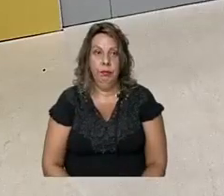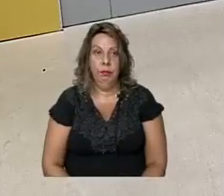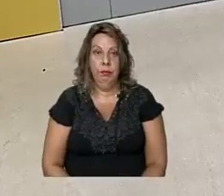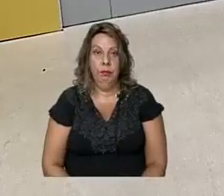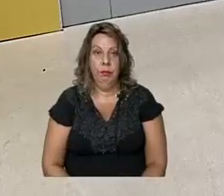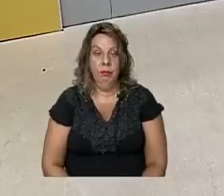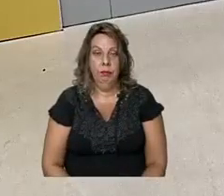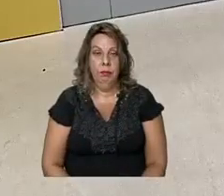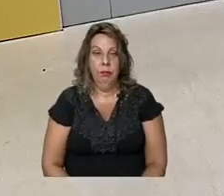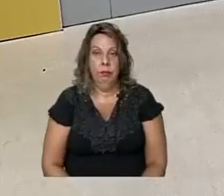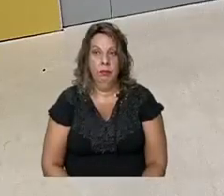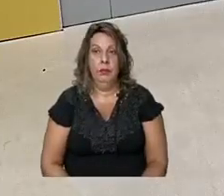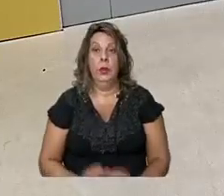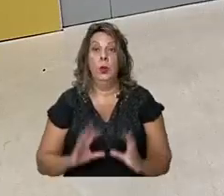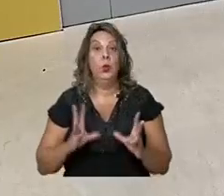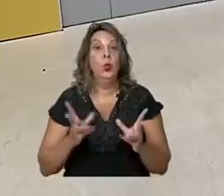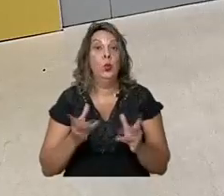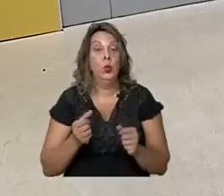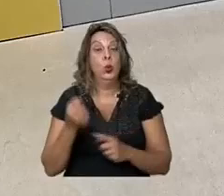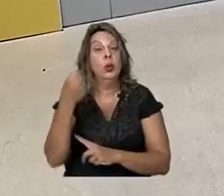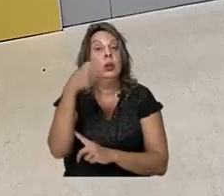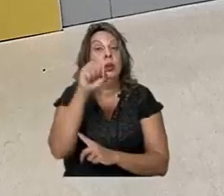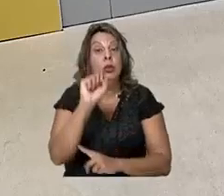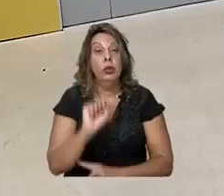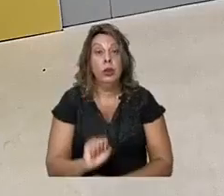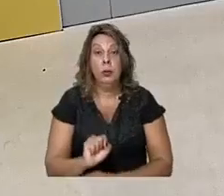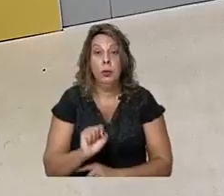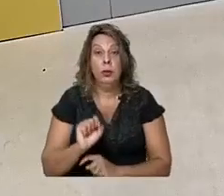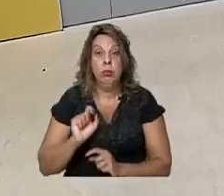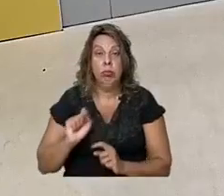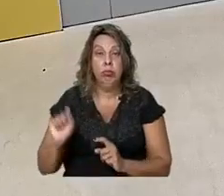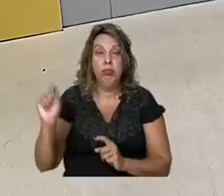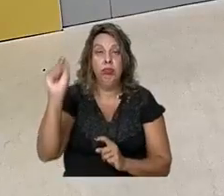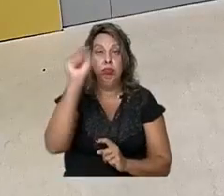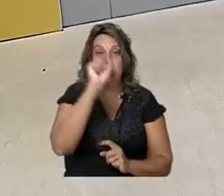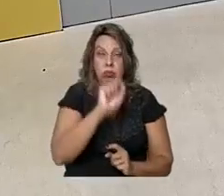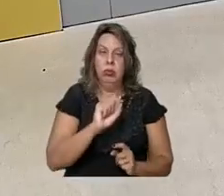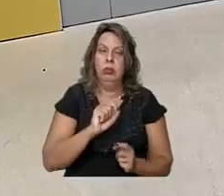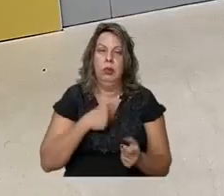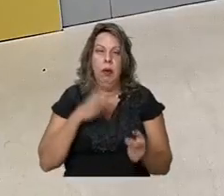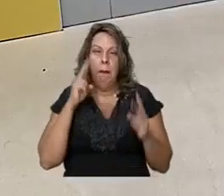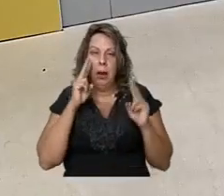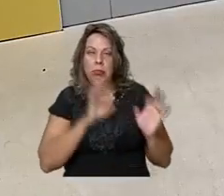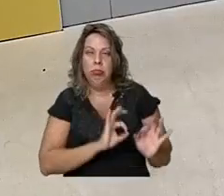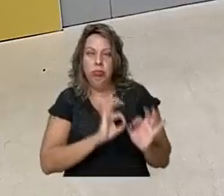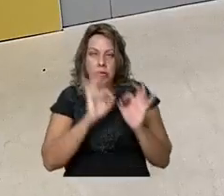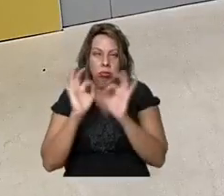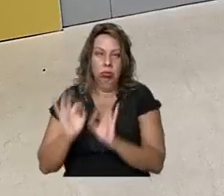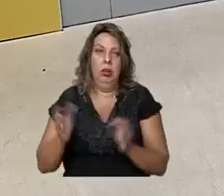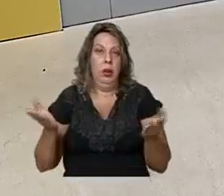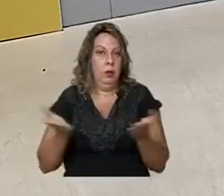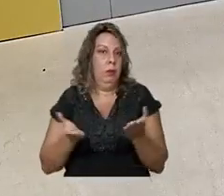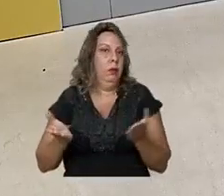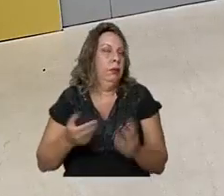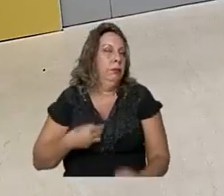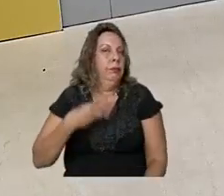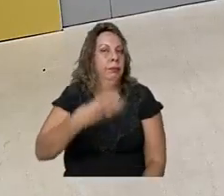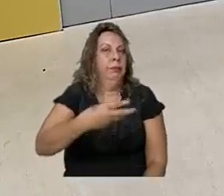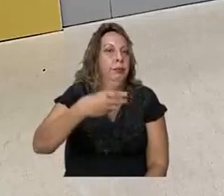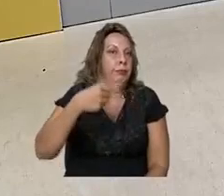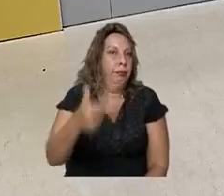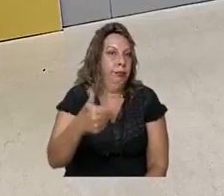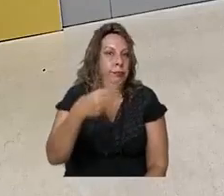ao vivo em todo o estado de Sergipe, além fronteira. Marque 32, 32, 32, subiu e